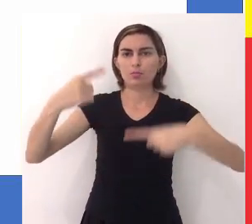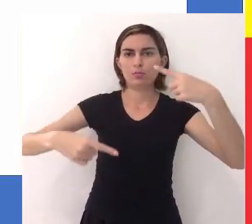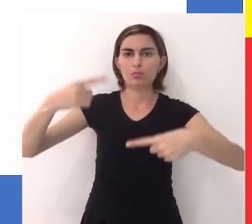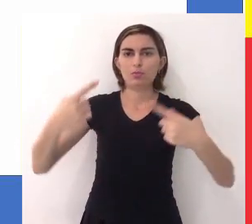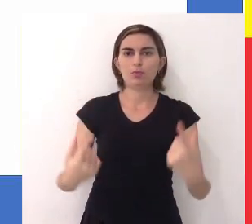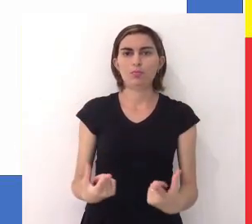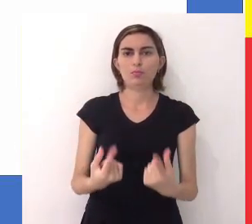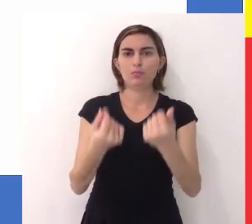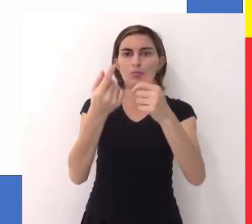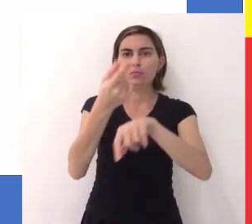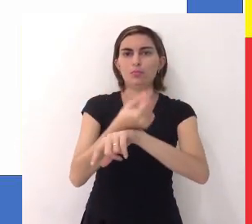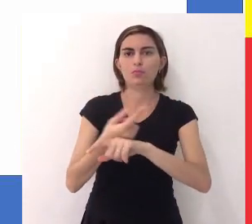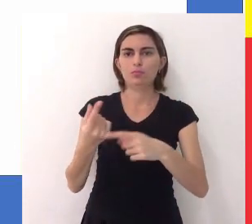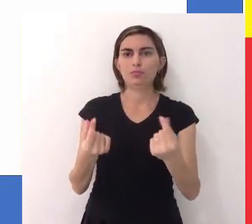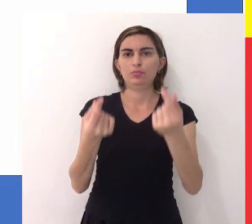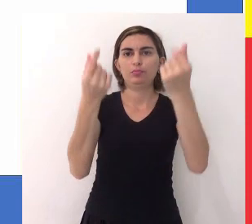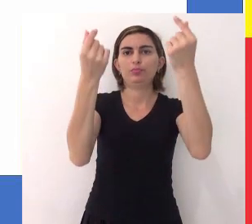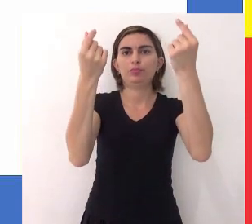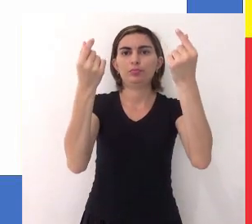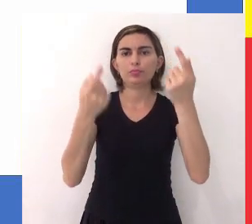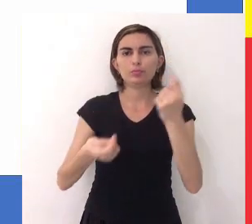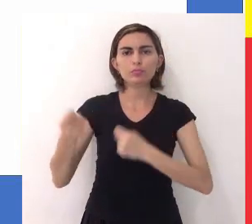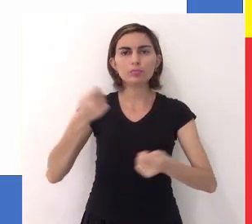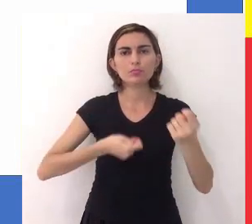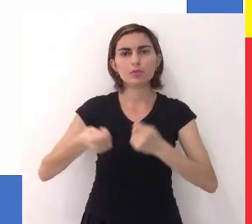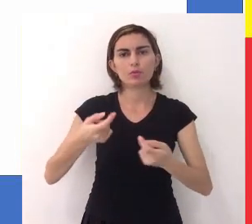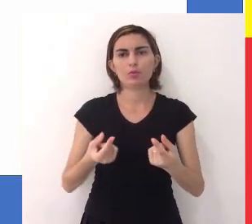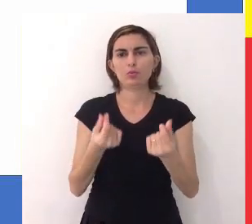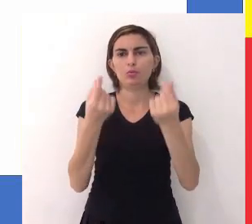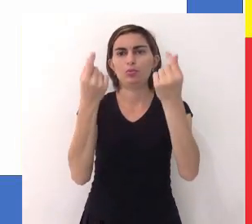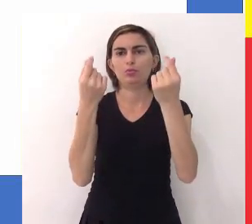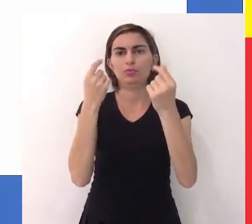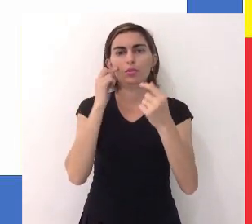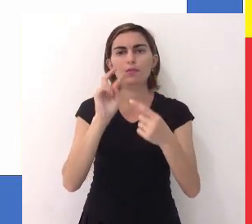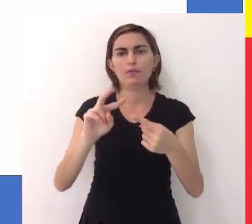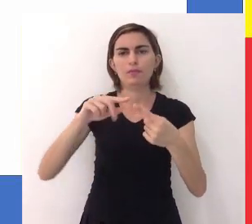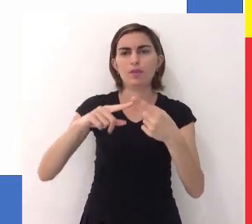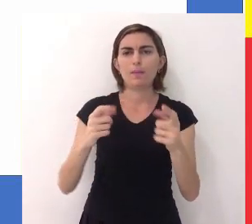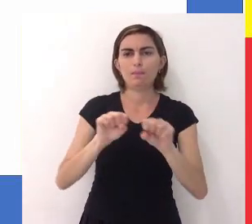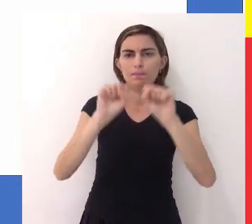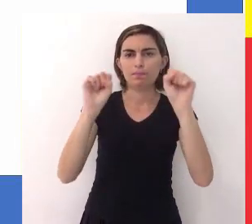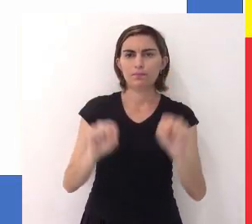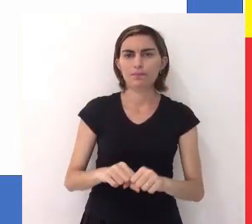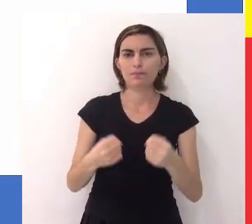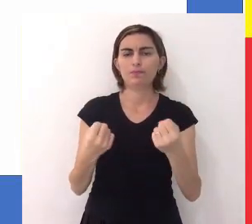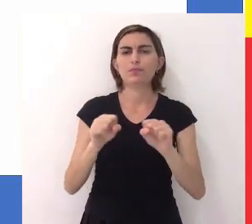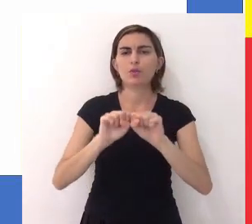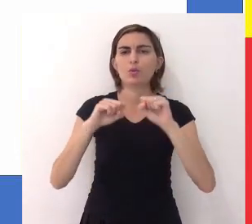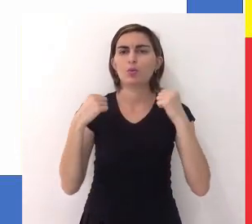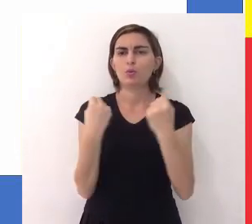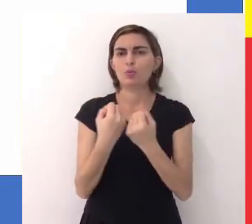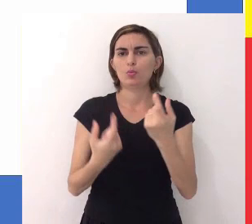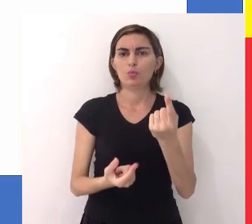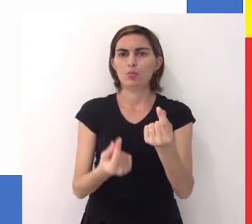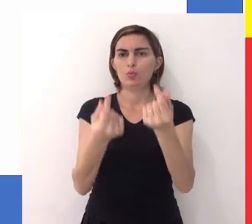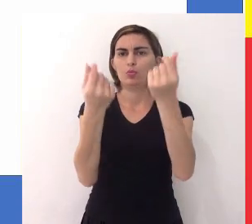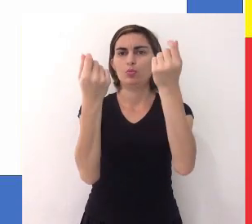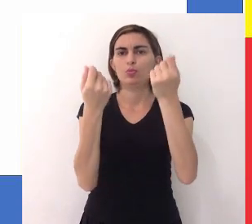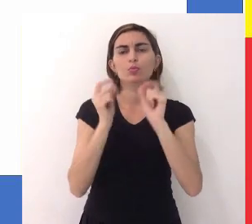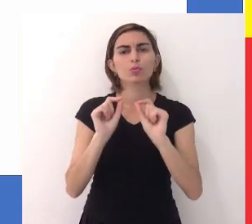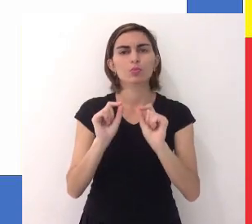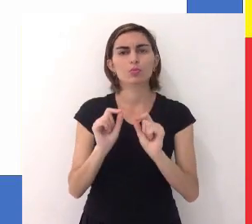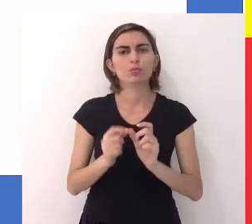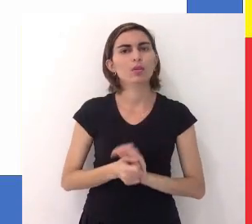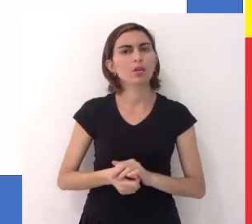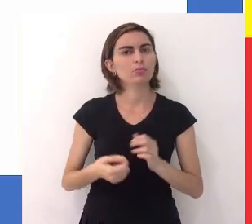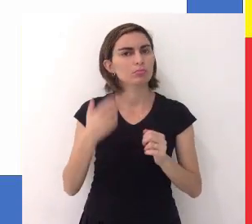políticas econômicas dos Estados modernos, tá? A gente vai observar aí o mercantilismo, tá? O que é mercantilismo, o que o mercantilismo pregou,